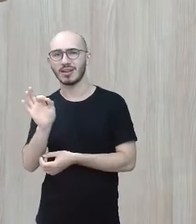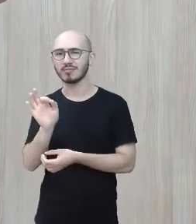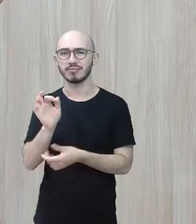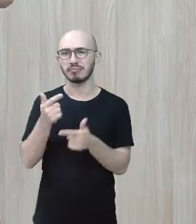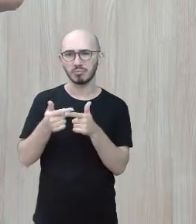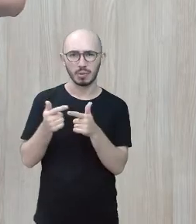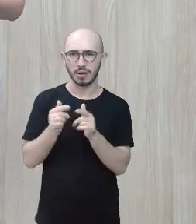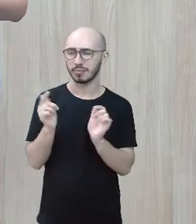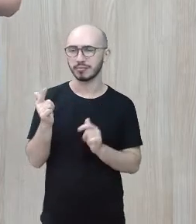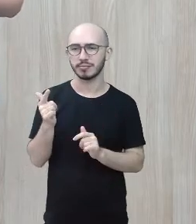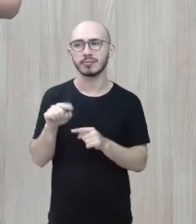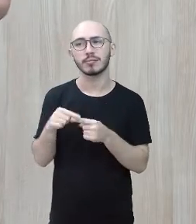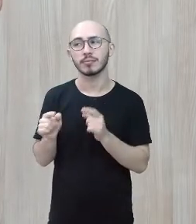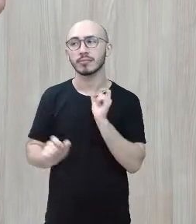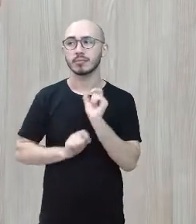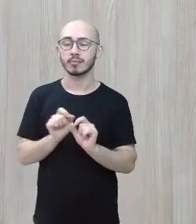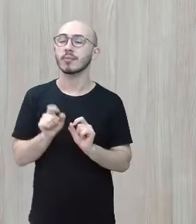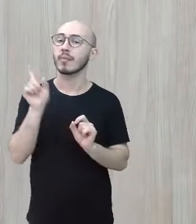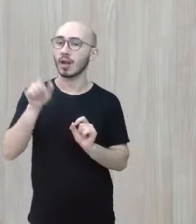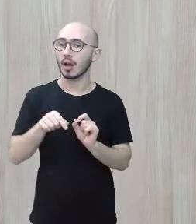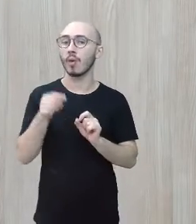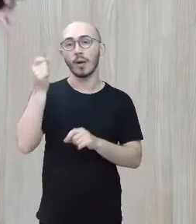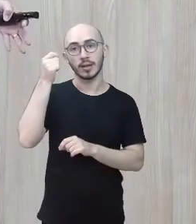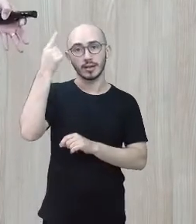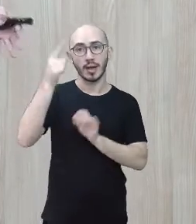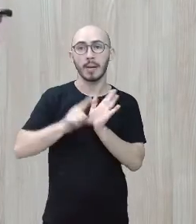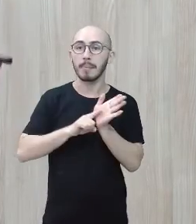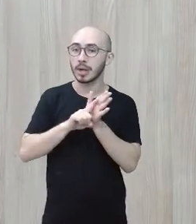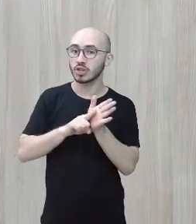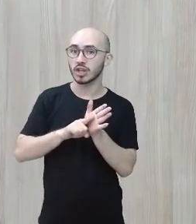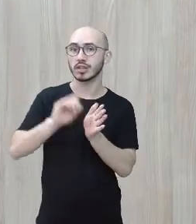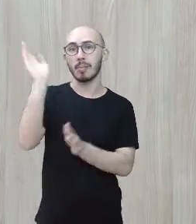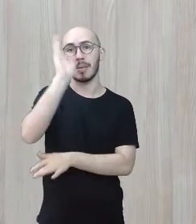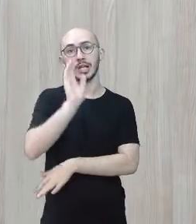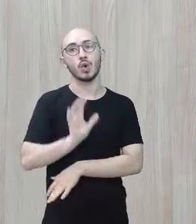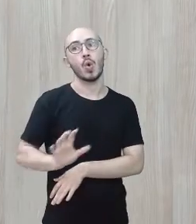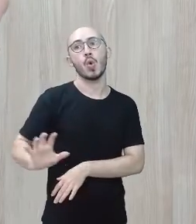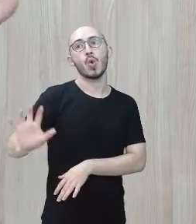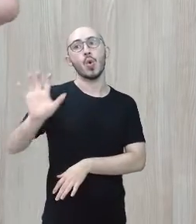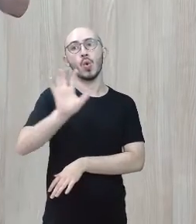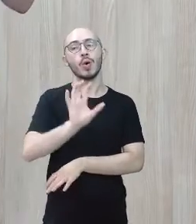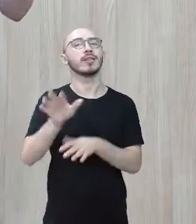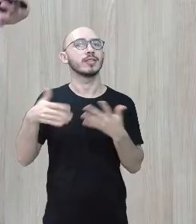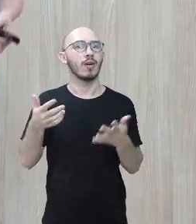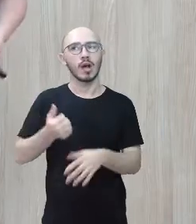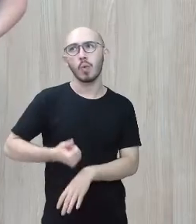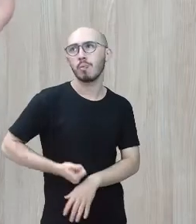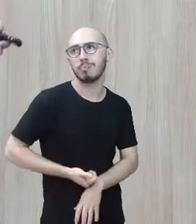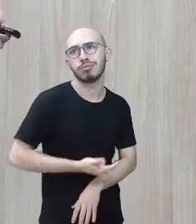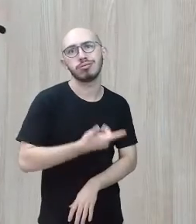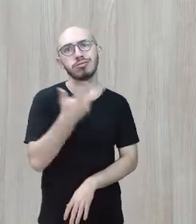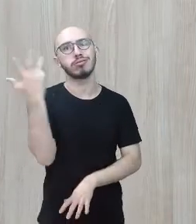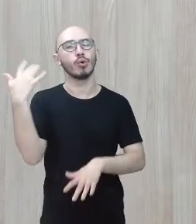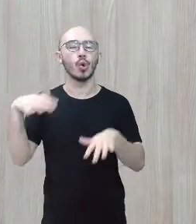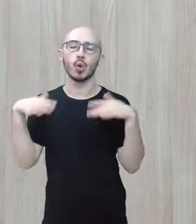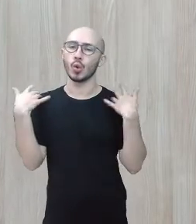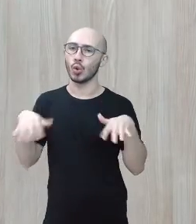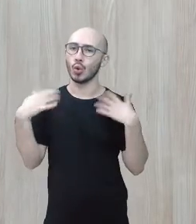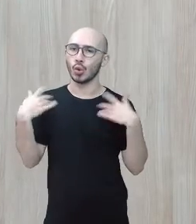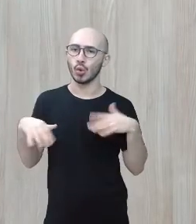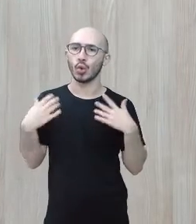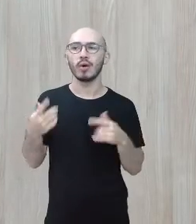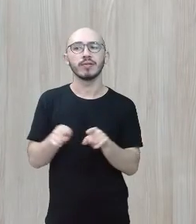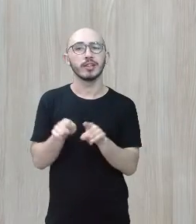eu coloquei aqui, né, uma ideia de fazer uma pesquisa no país inteiro, a gente vai ter uma quantidade muito grande de pessoas. Até